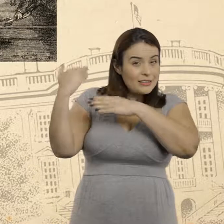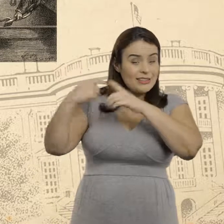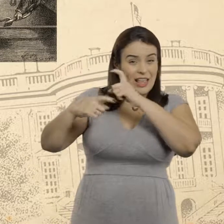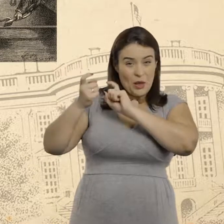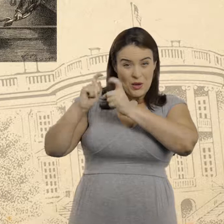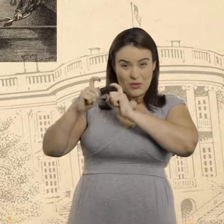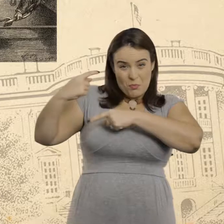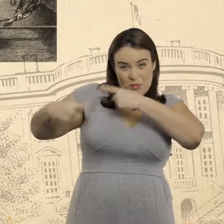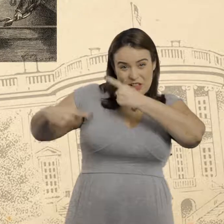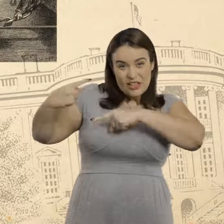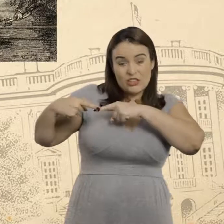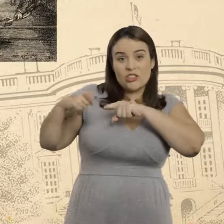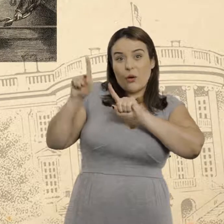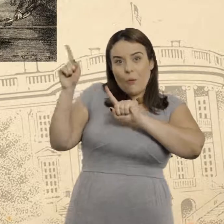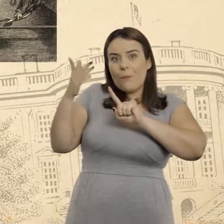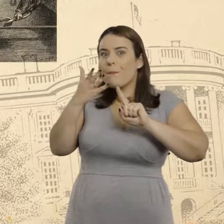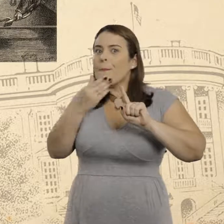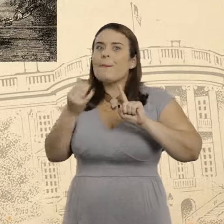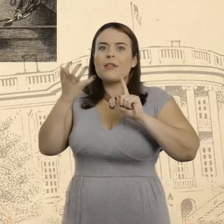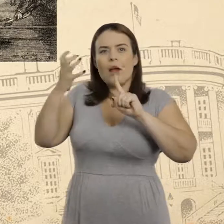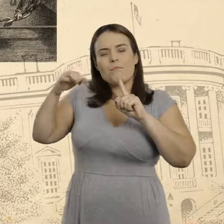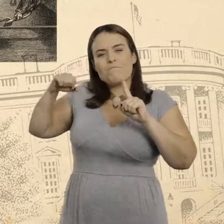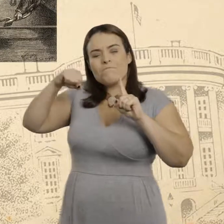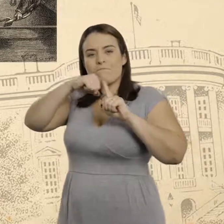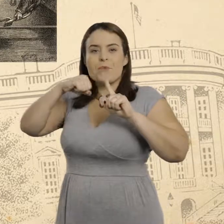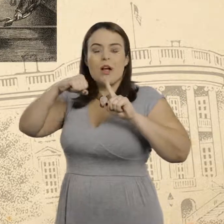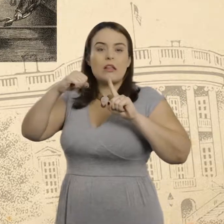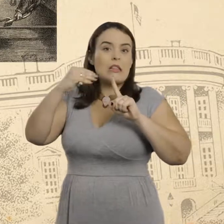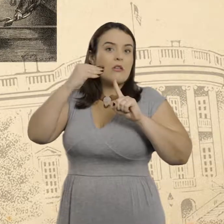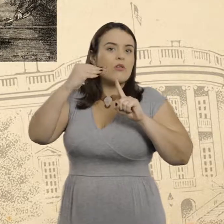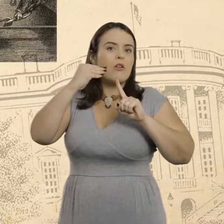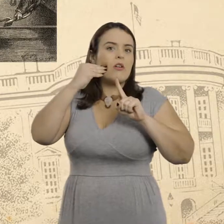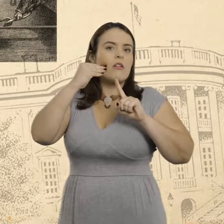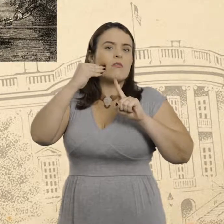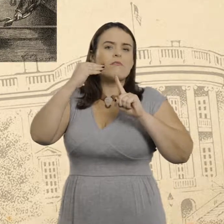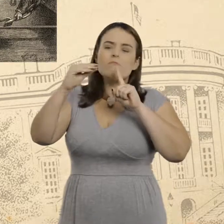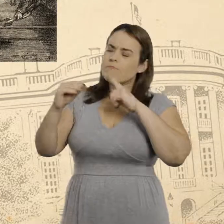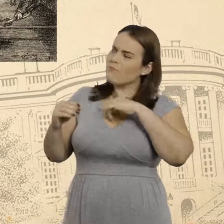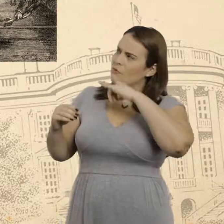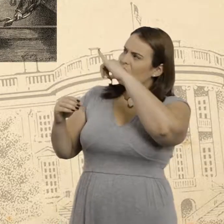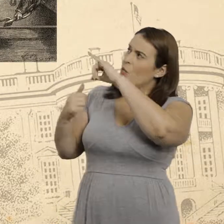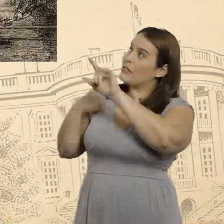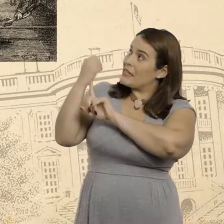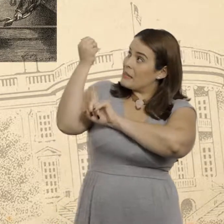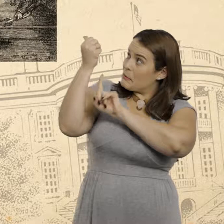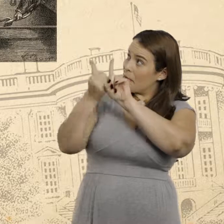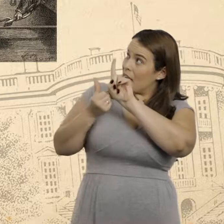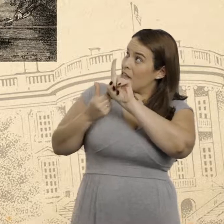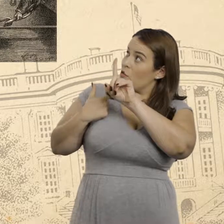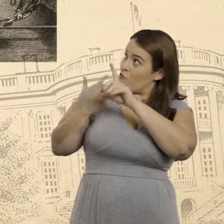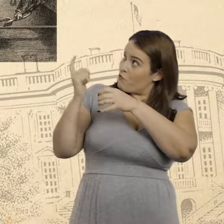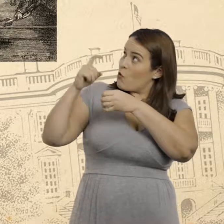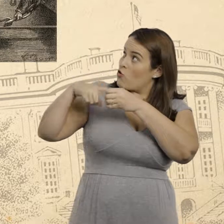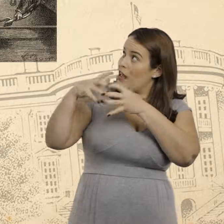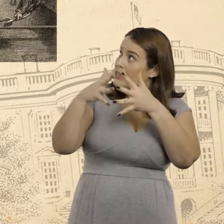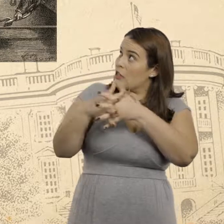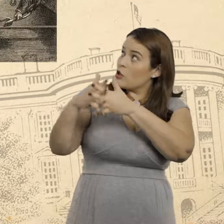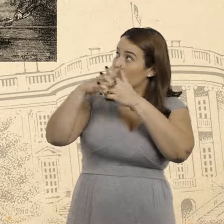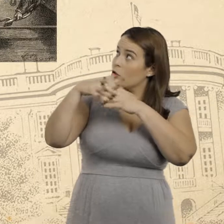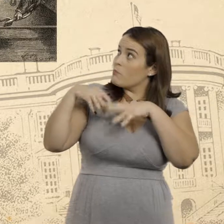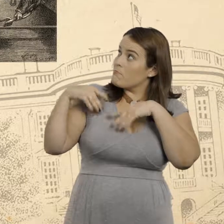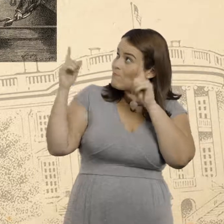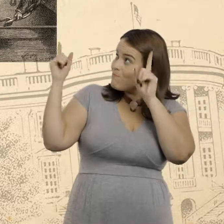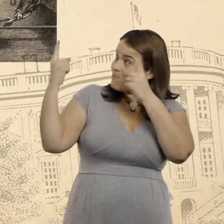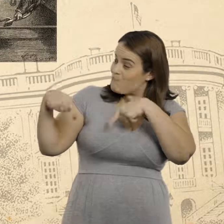durante o comício. Phileas Fogg disse que voltaria aos Estados Unidos em 6 meses para o duelo.